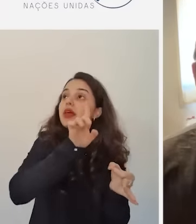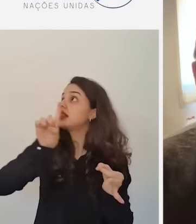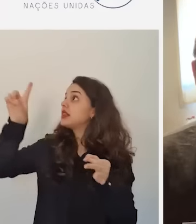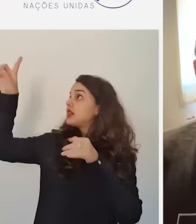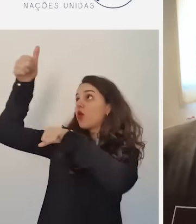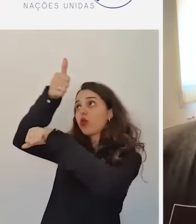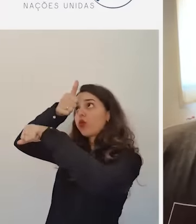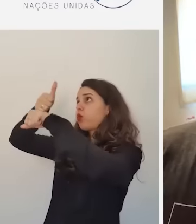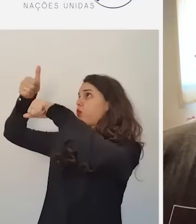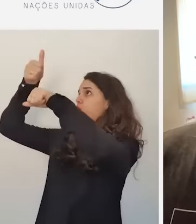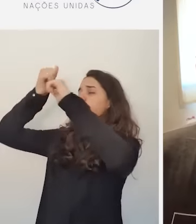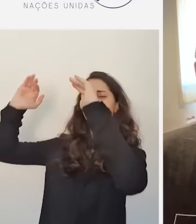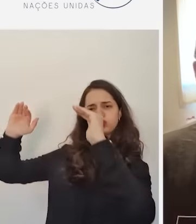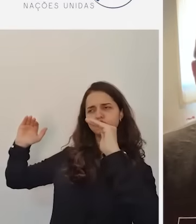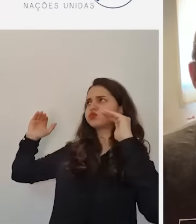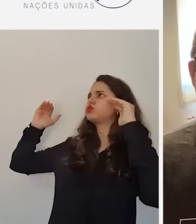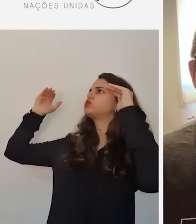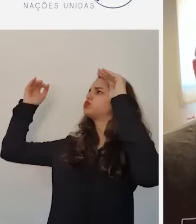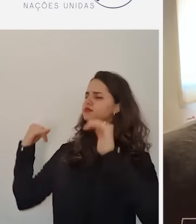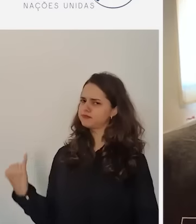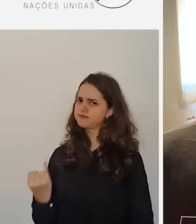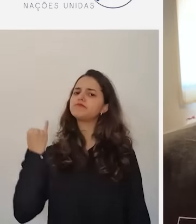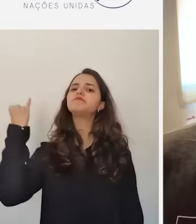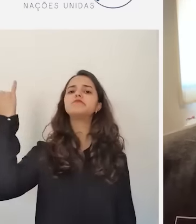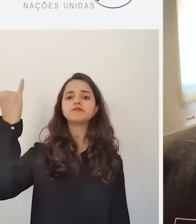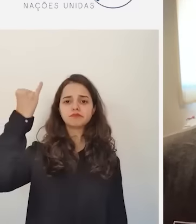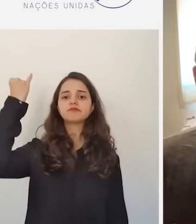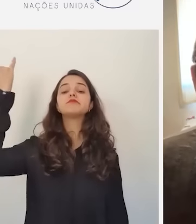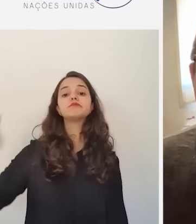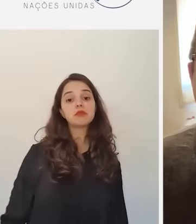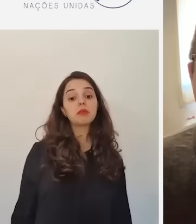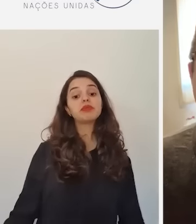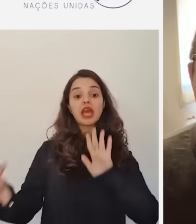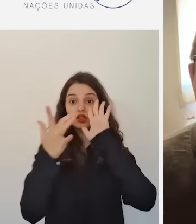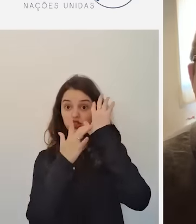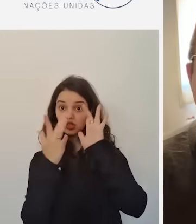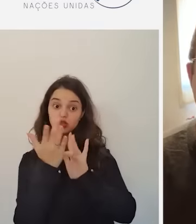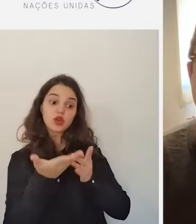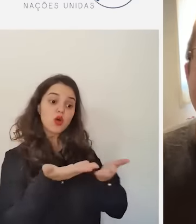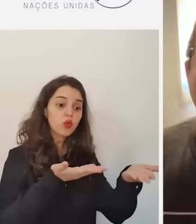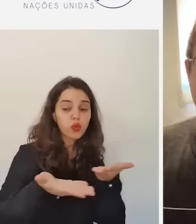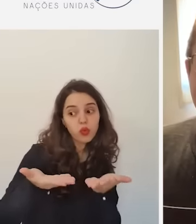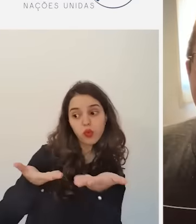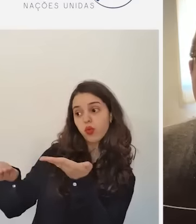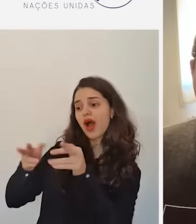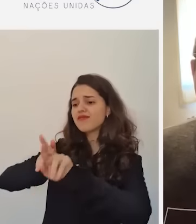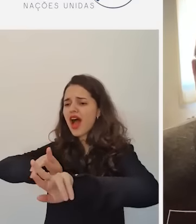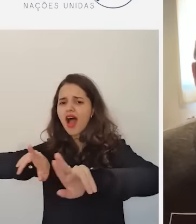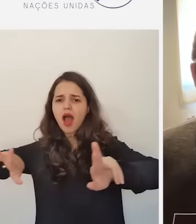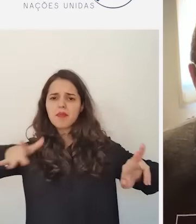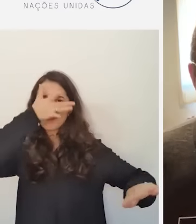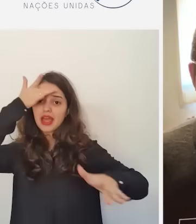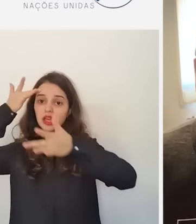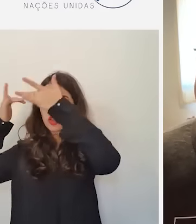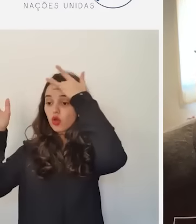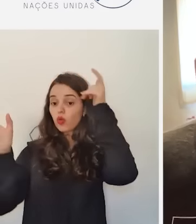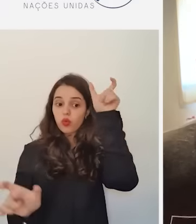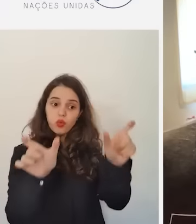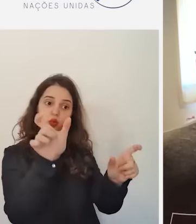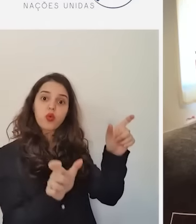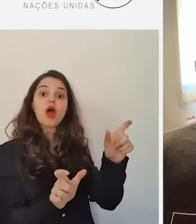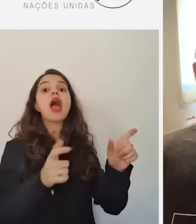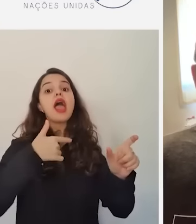diminua eu quero servir aos meus irmãos assim como